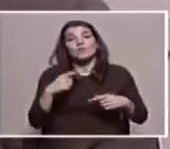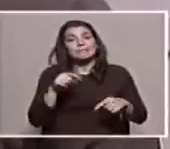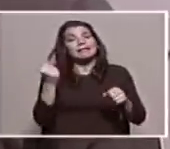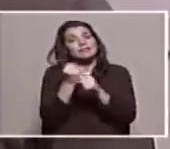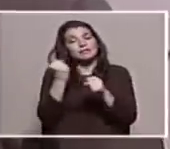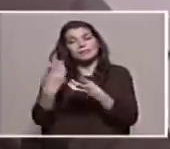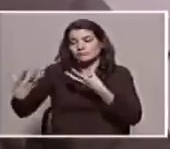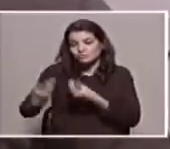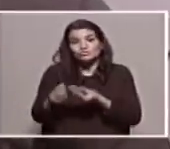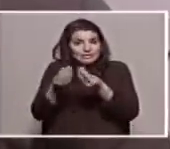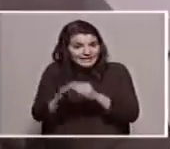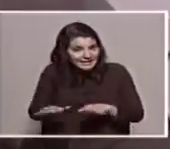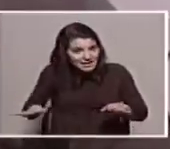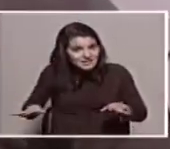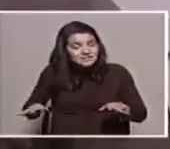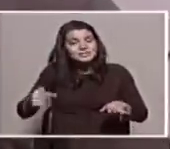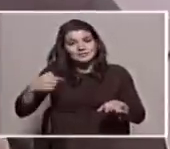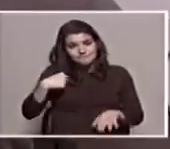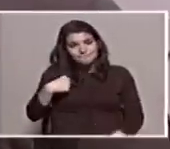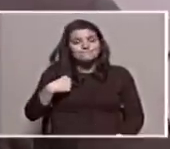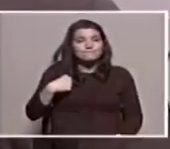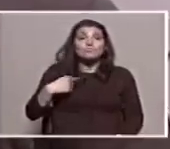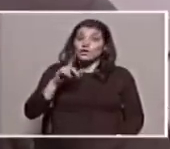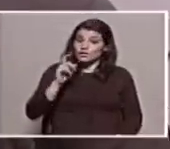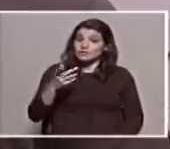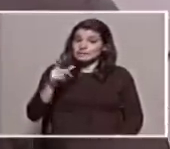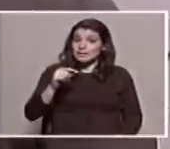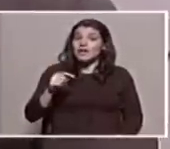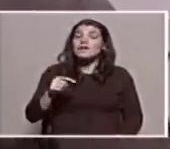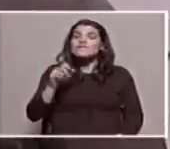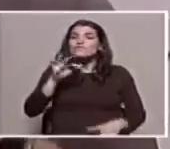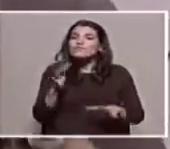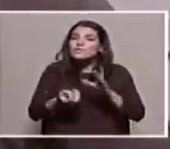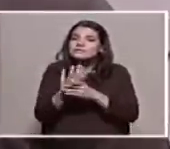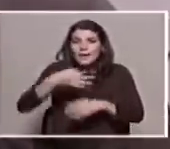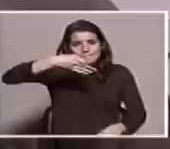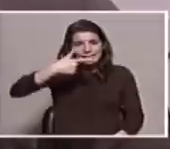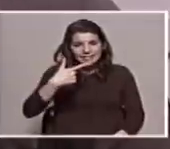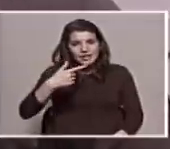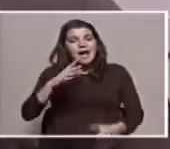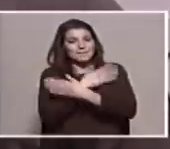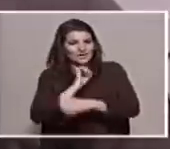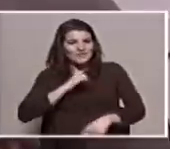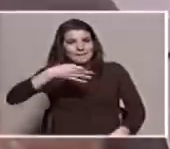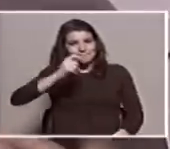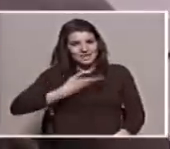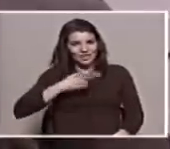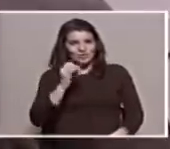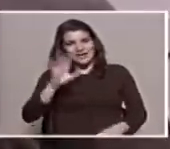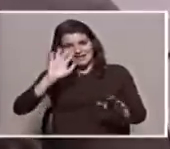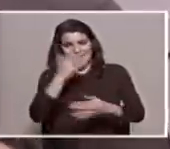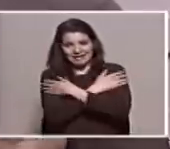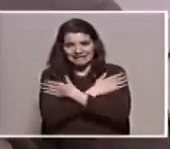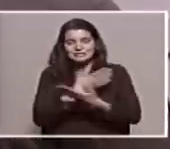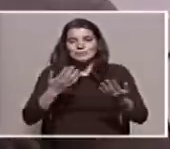com com Miúdos e e estou com a fundação Fundação PT e com o meu colega Pedro gorge um abraço para ele nós estamos a ir às